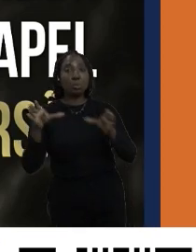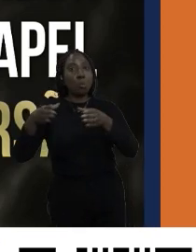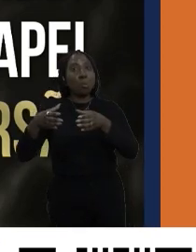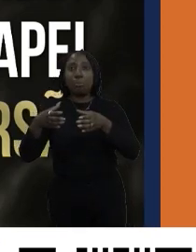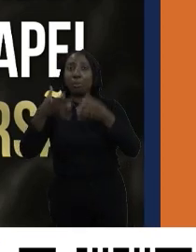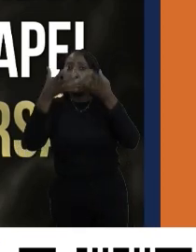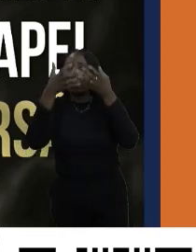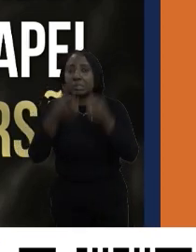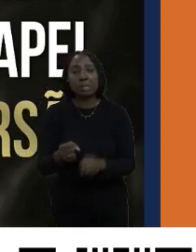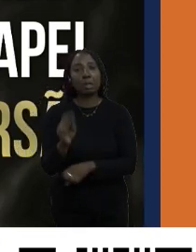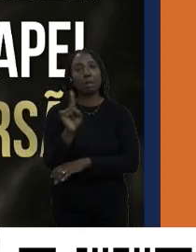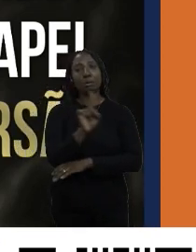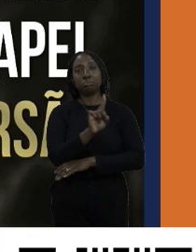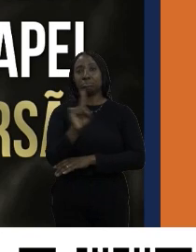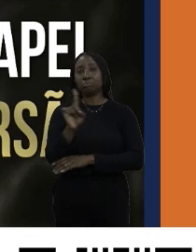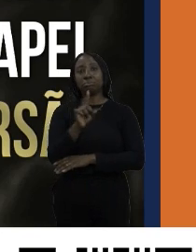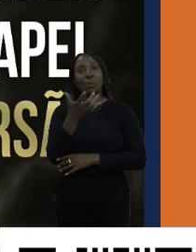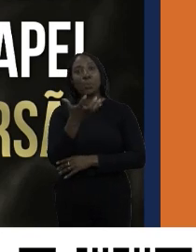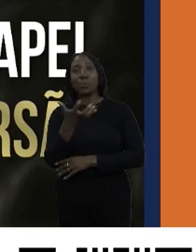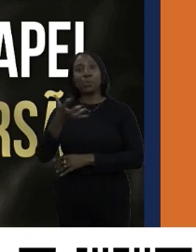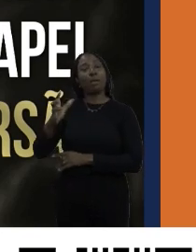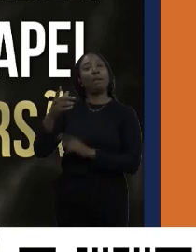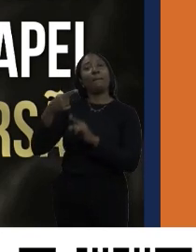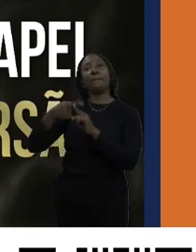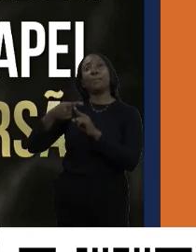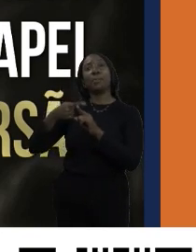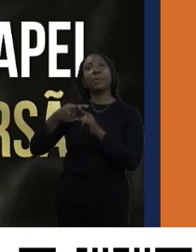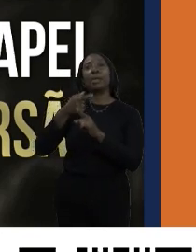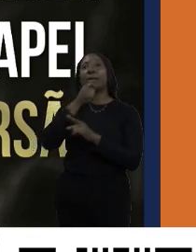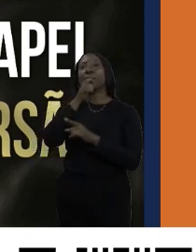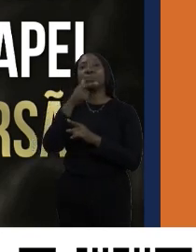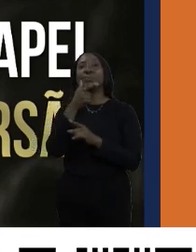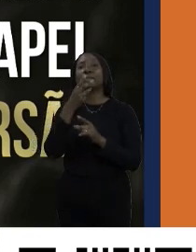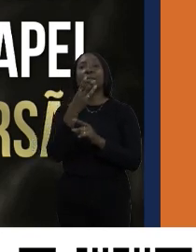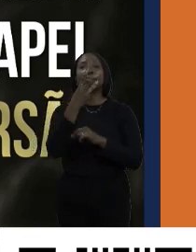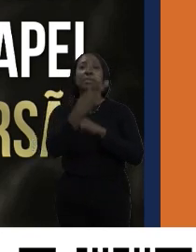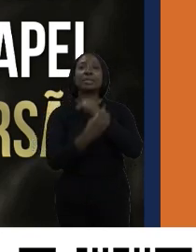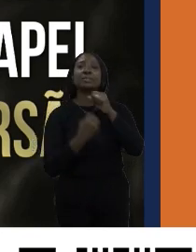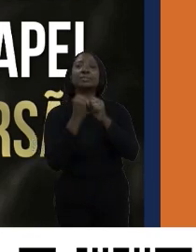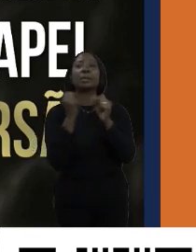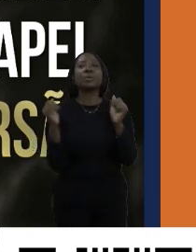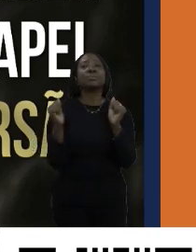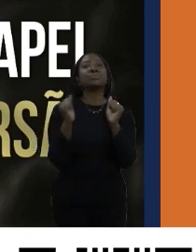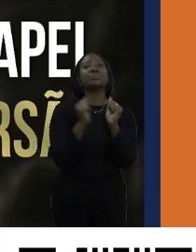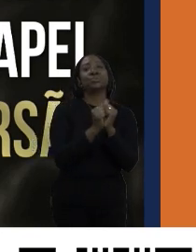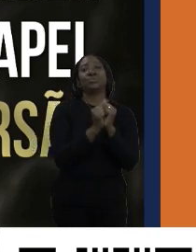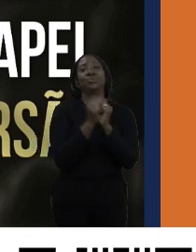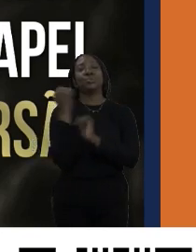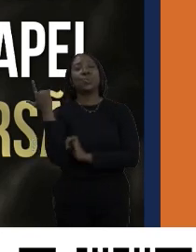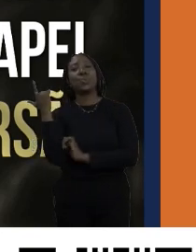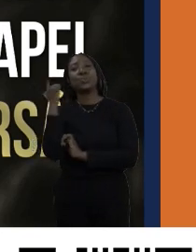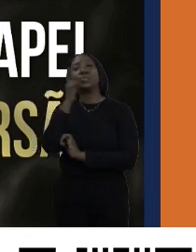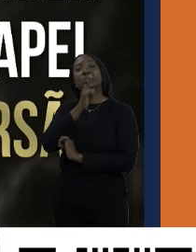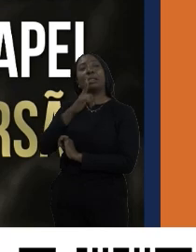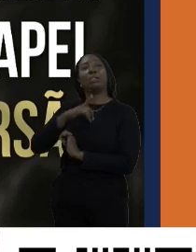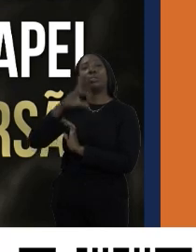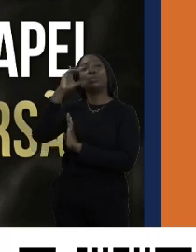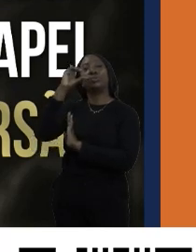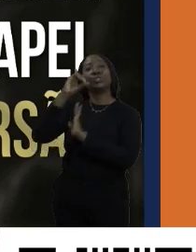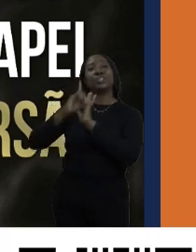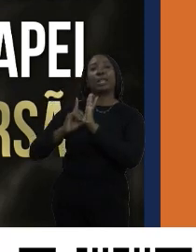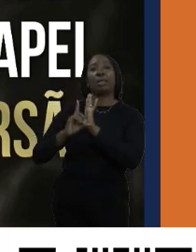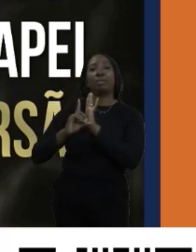queriam a gente ali. Porque a gente não tinha tido 3 anos junto com eles e conquistado o direito de estar ali. Nós